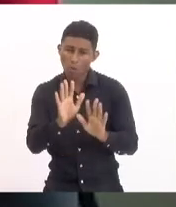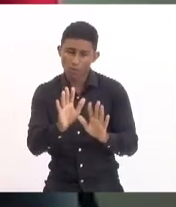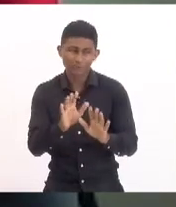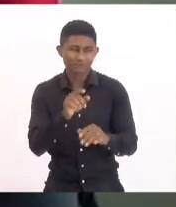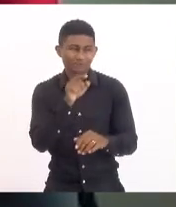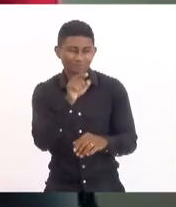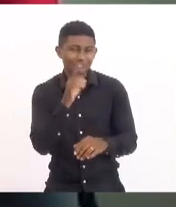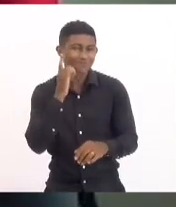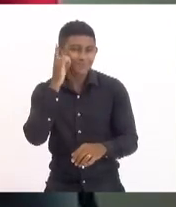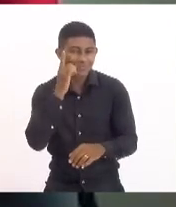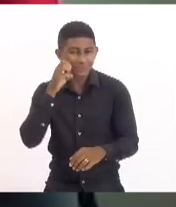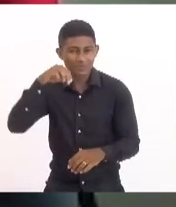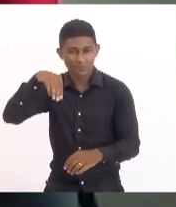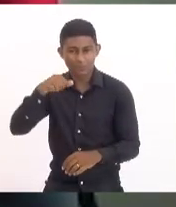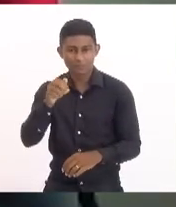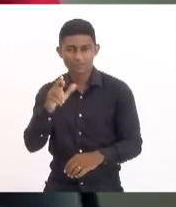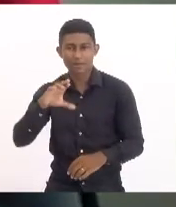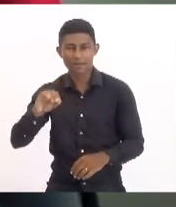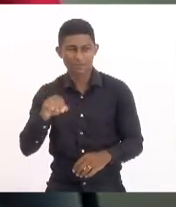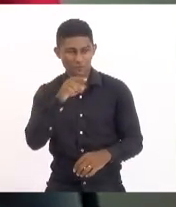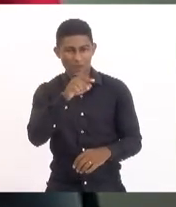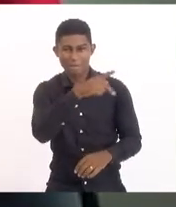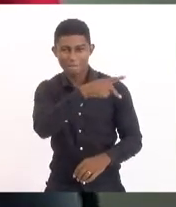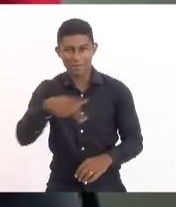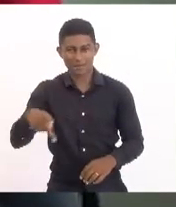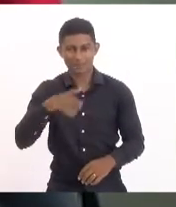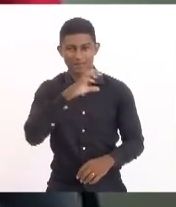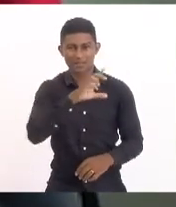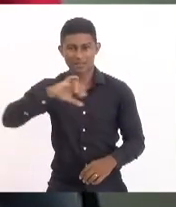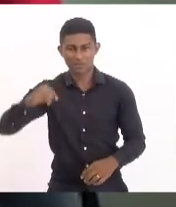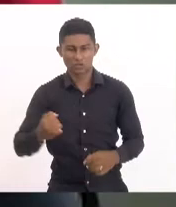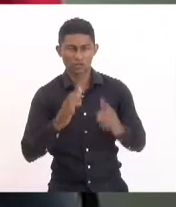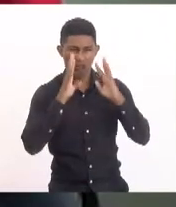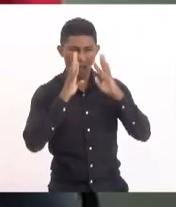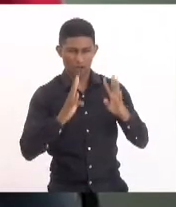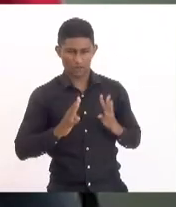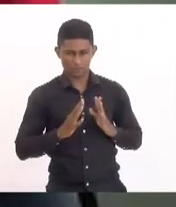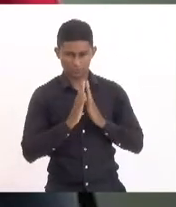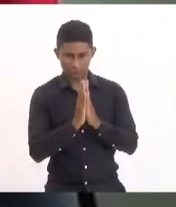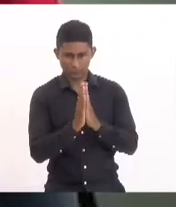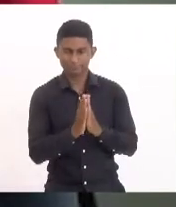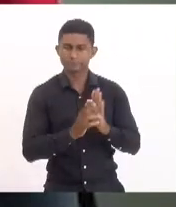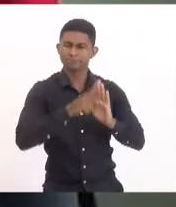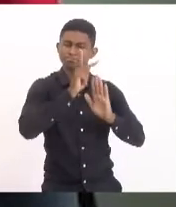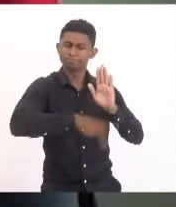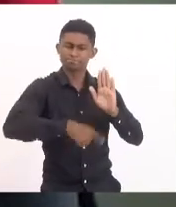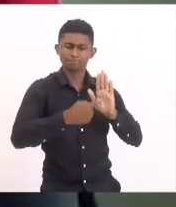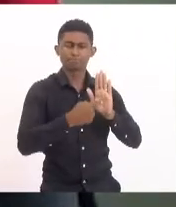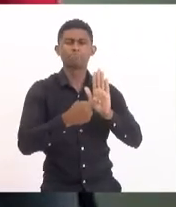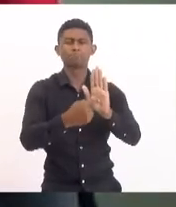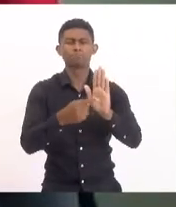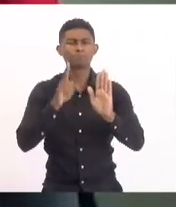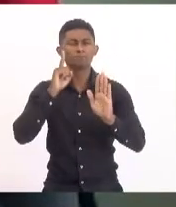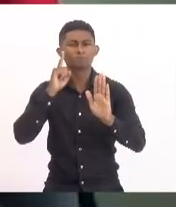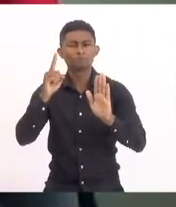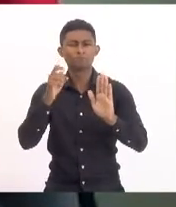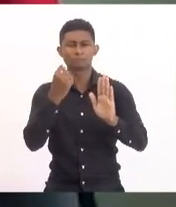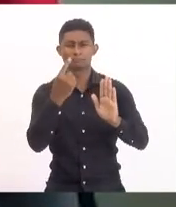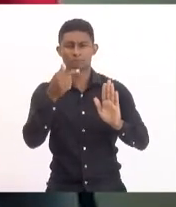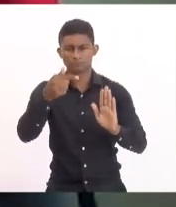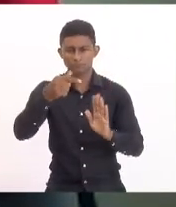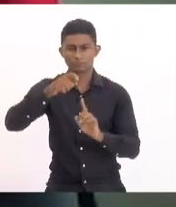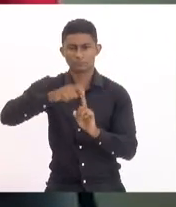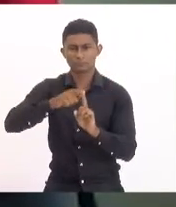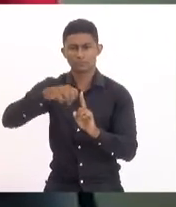Márcio Pacheco, presidente da CCJ. Esse projeto foi apresentado em 17 de março de